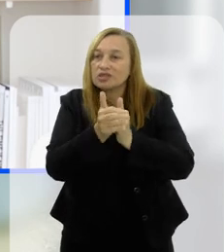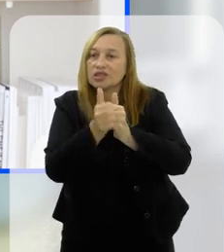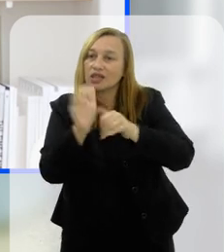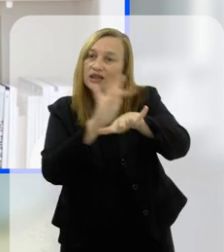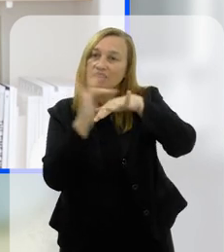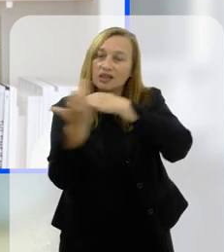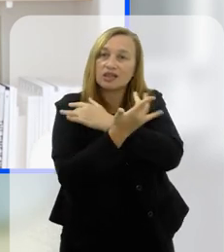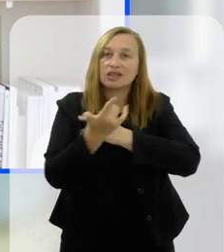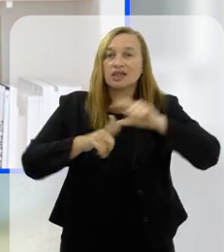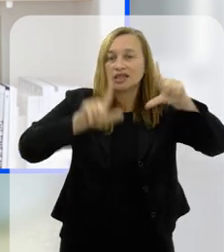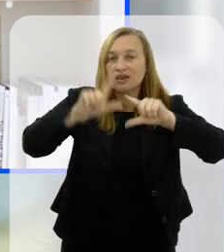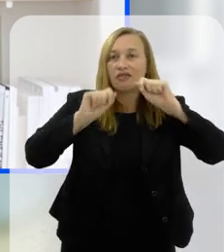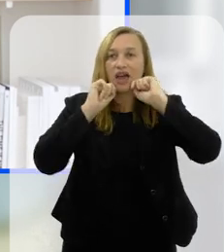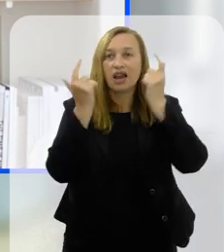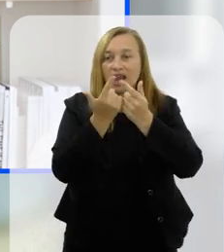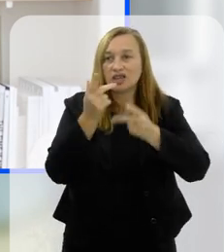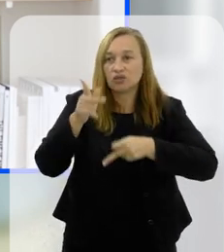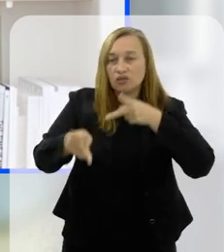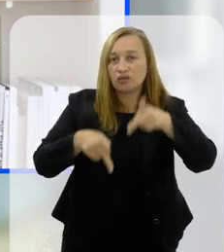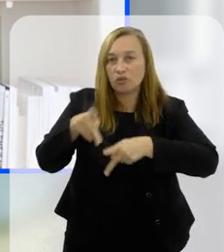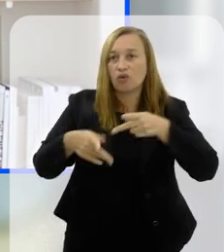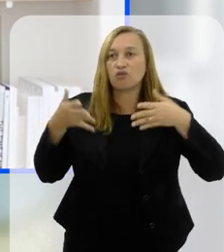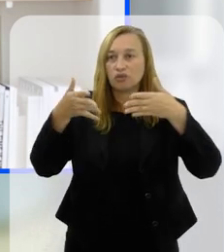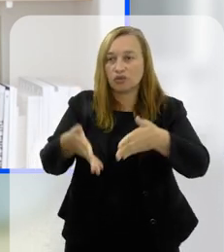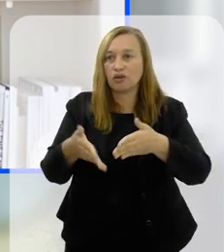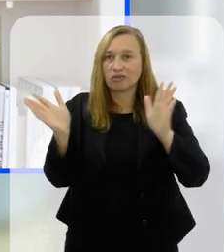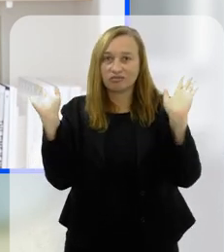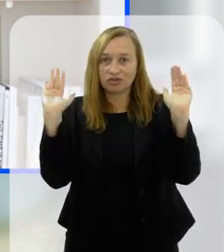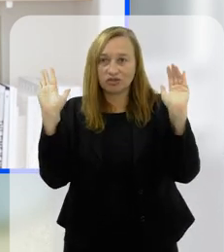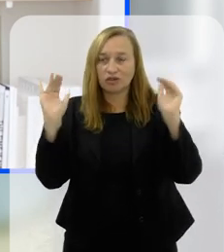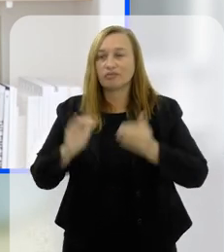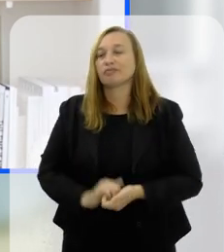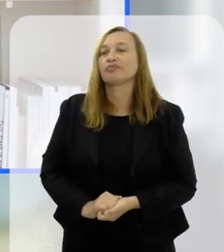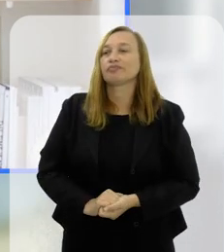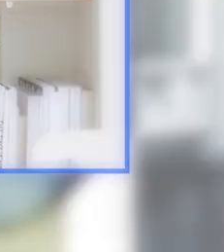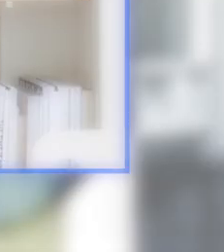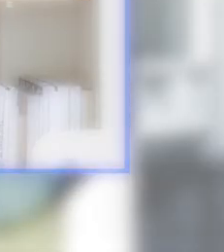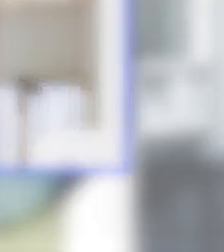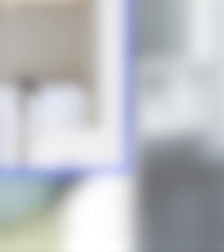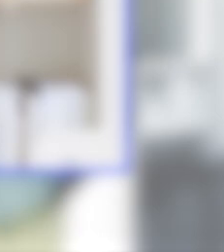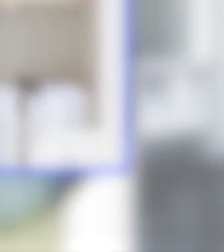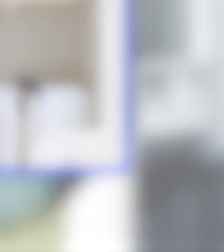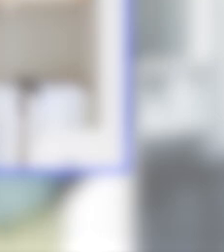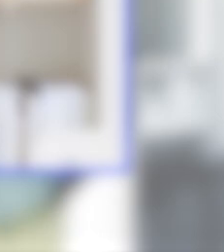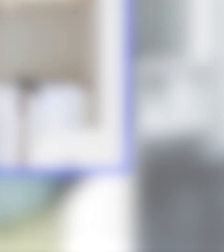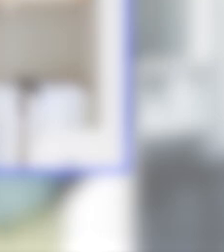e nos seguir nas redes sociais TV alerge o canal do Povo até a